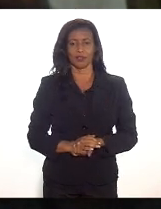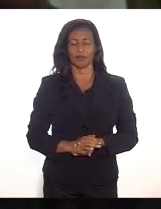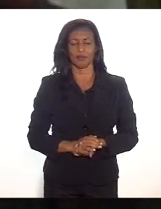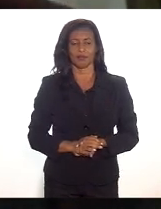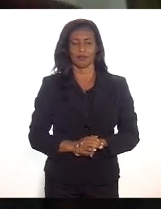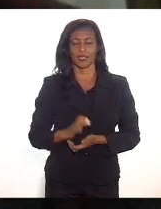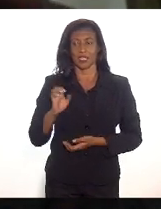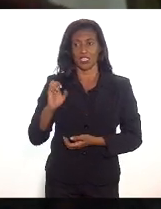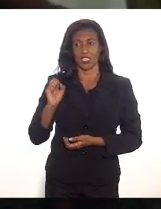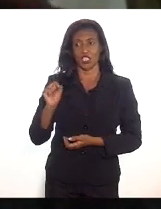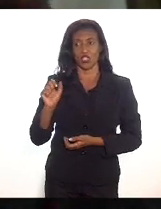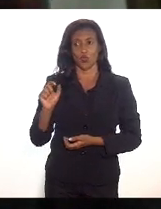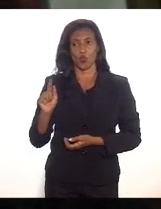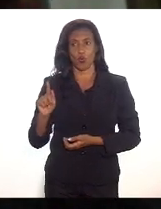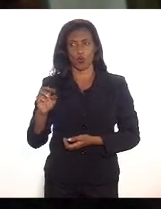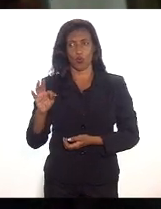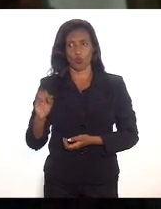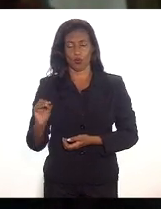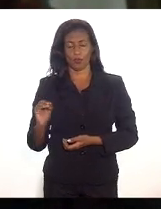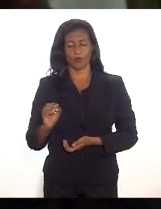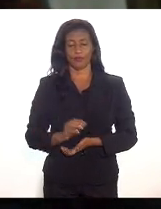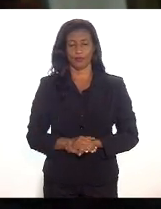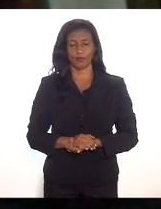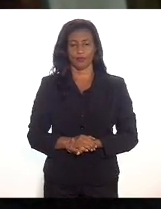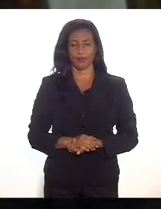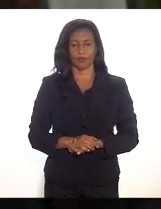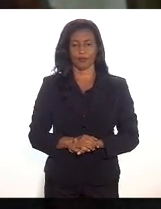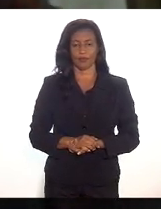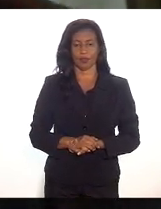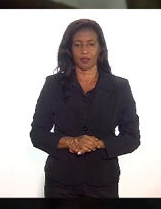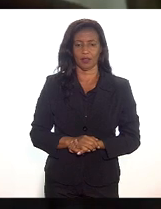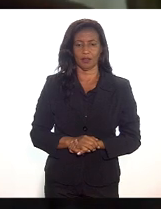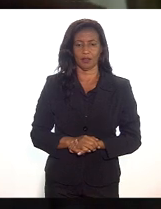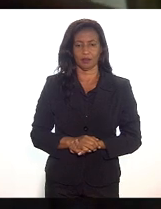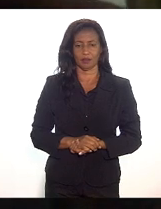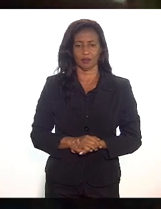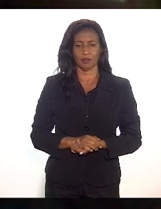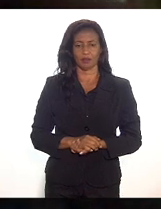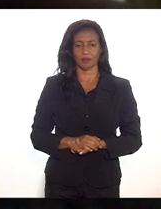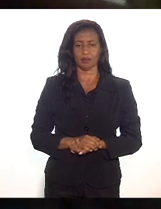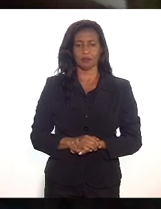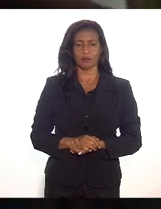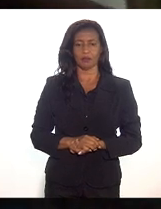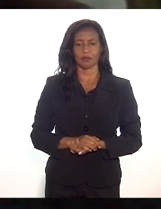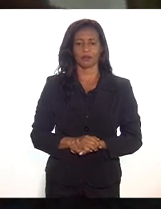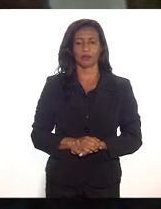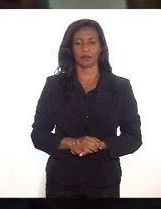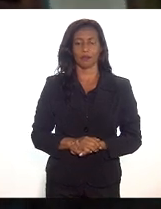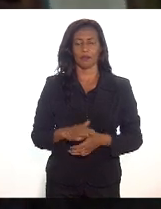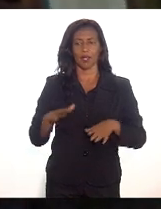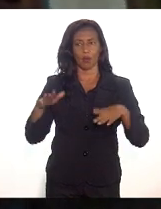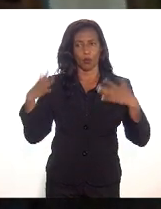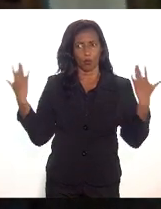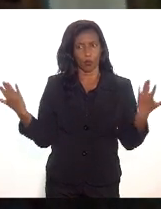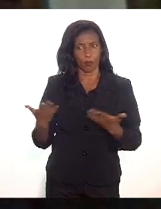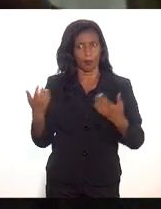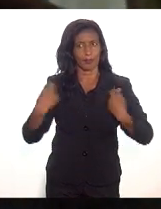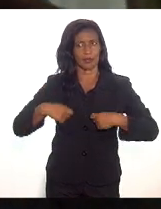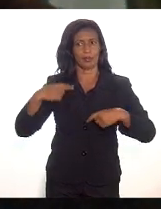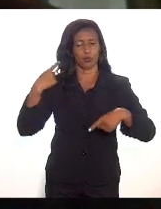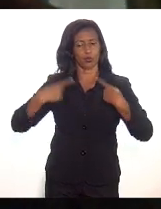esgoto. Então, é algo que tem que ser muito, muito discutido.